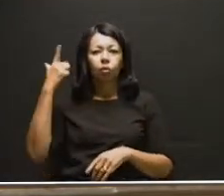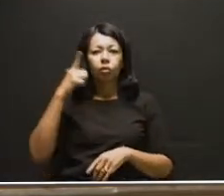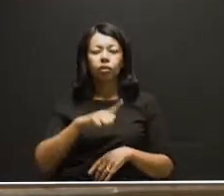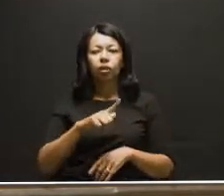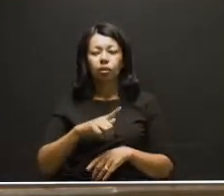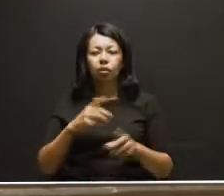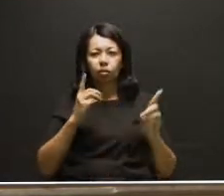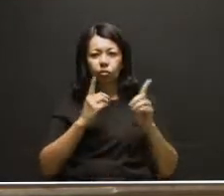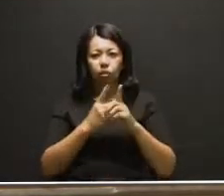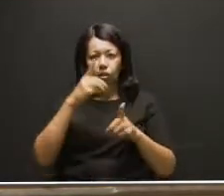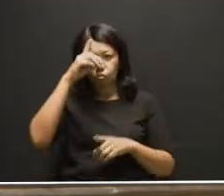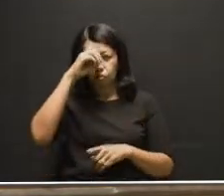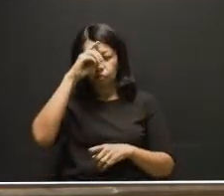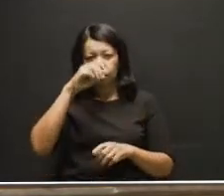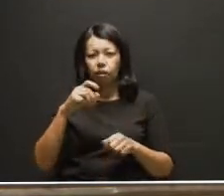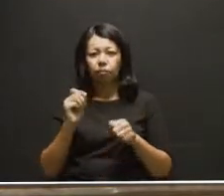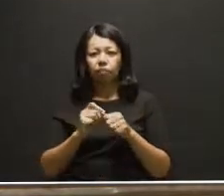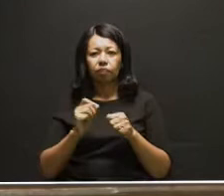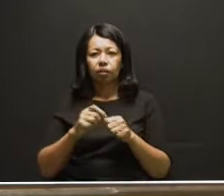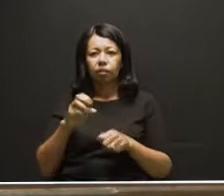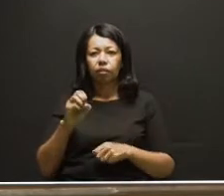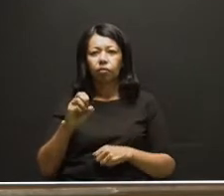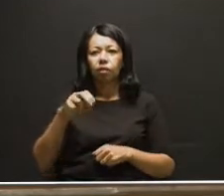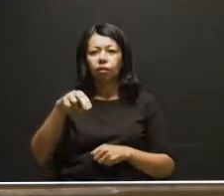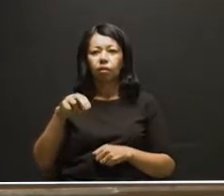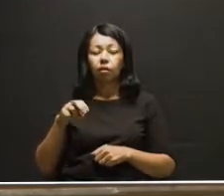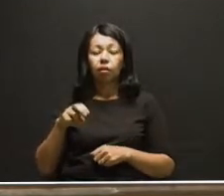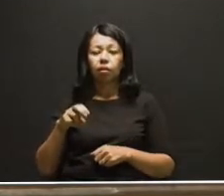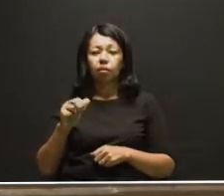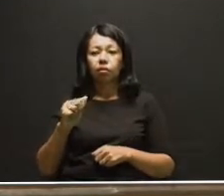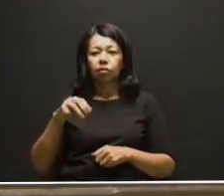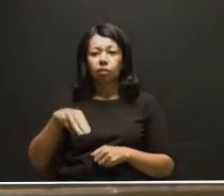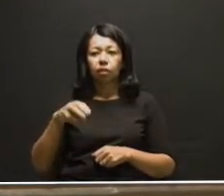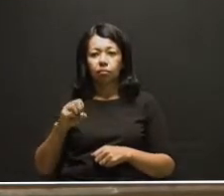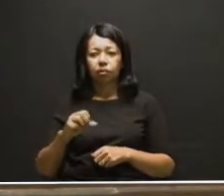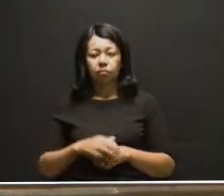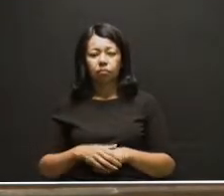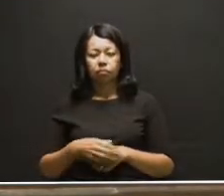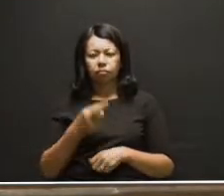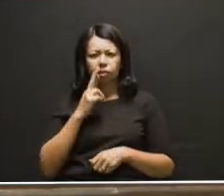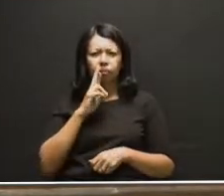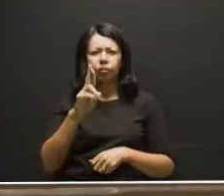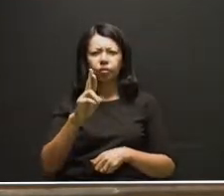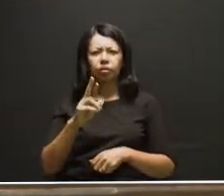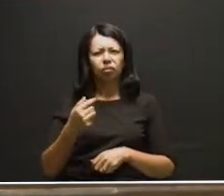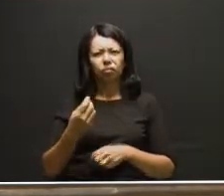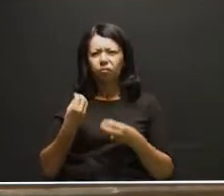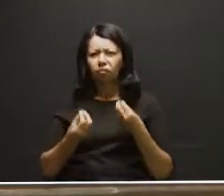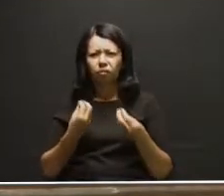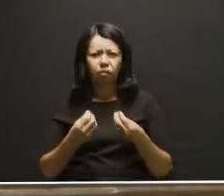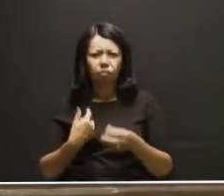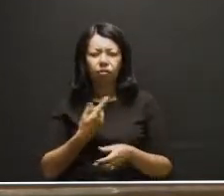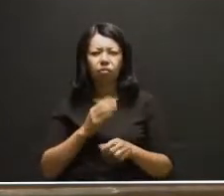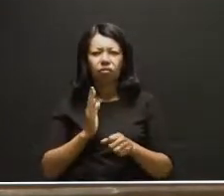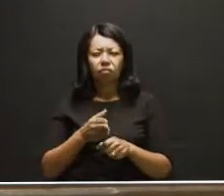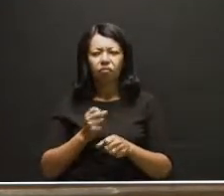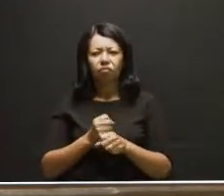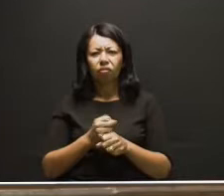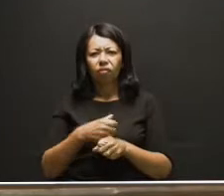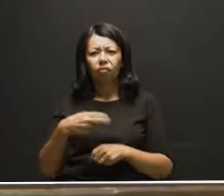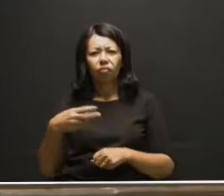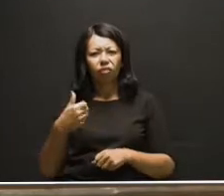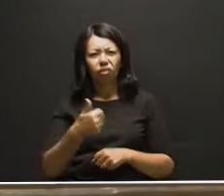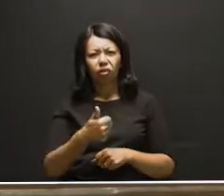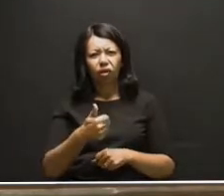que consegue fazer esse exame aí eu respondi nós estamos no século 21 no estado de são